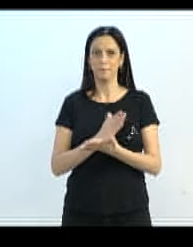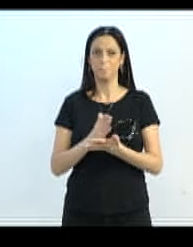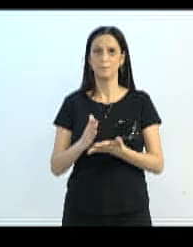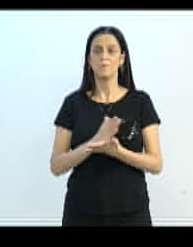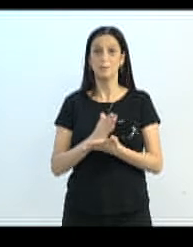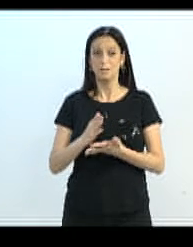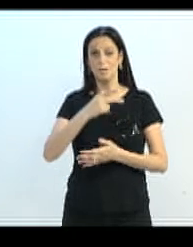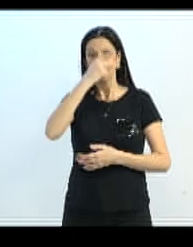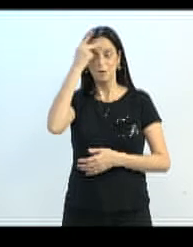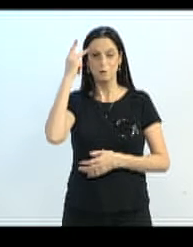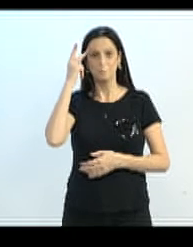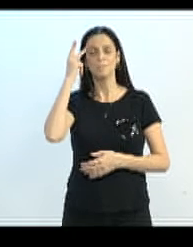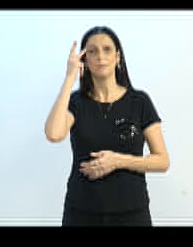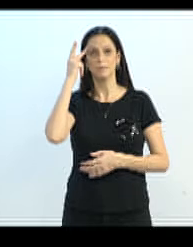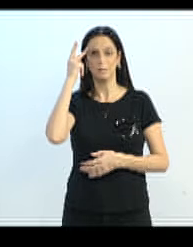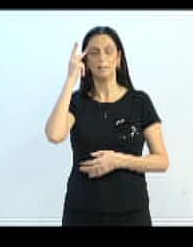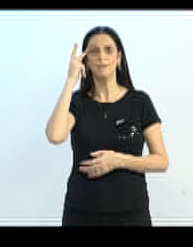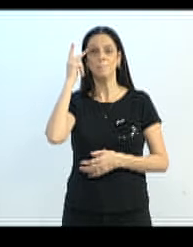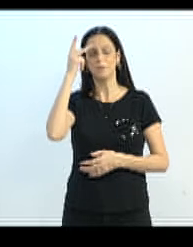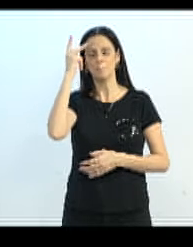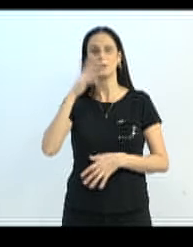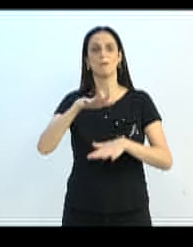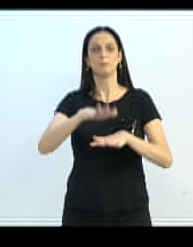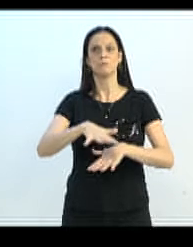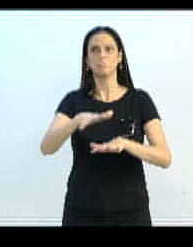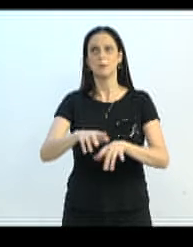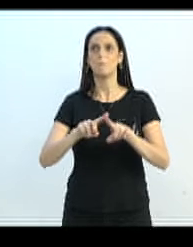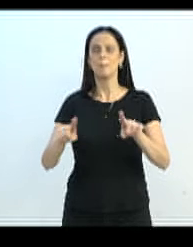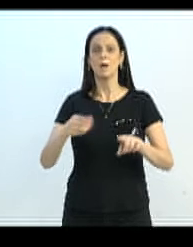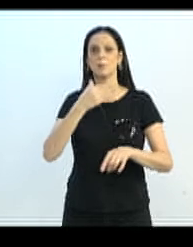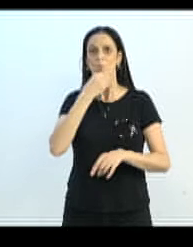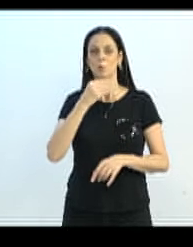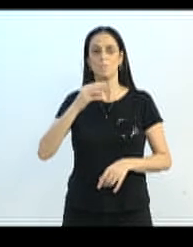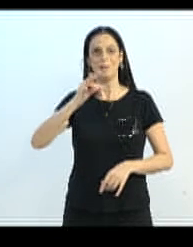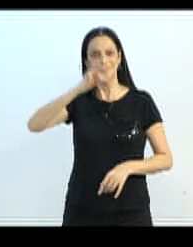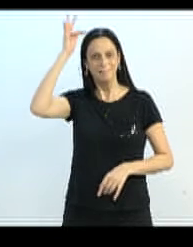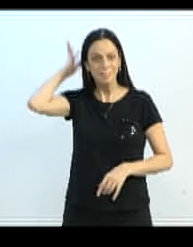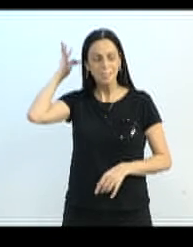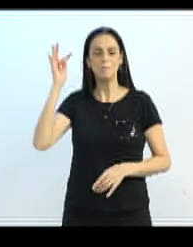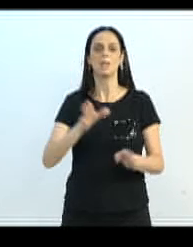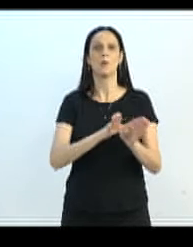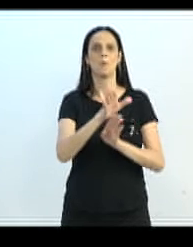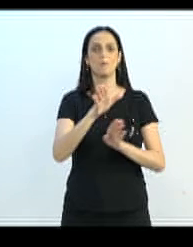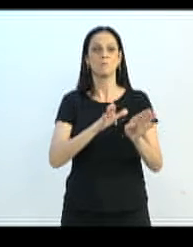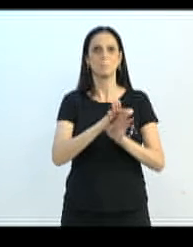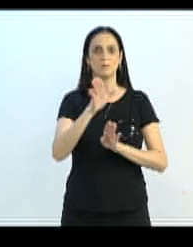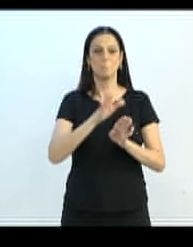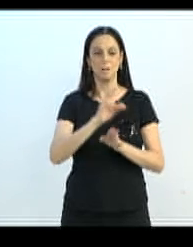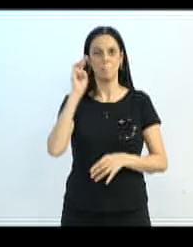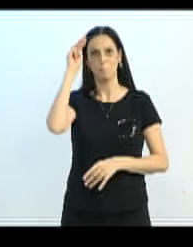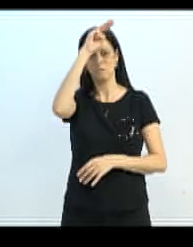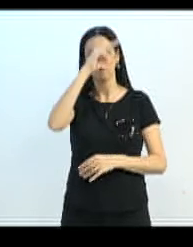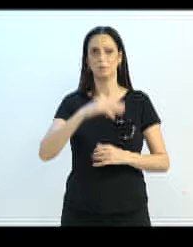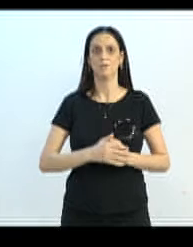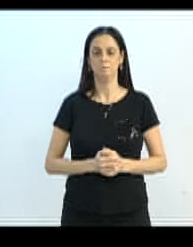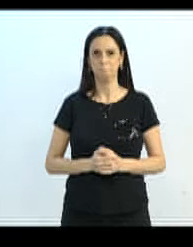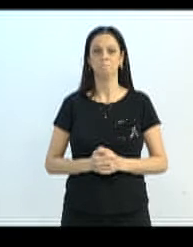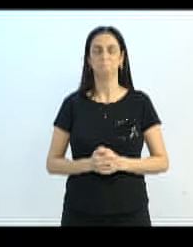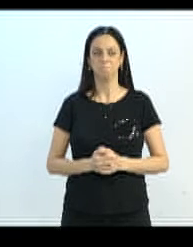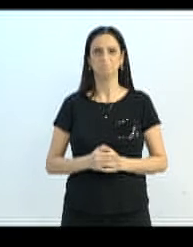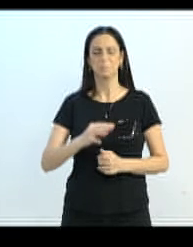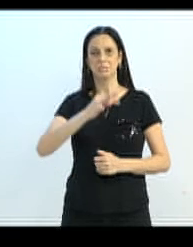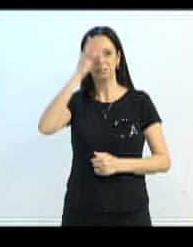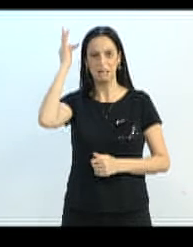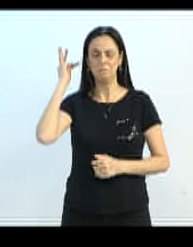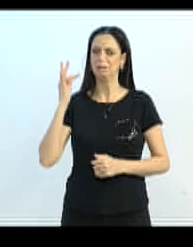1, o braço direito do governo. Temer é o conselheiro número 1 do governo Bolsonaro. Michel Temer,